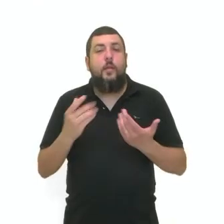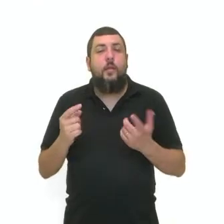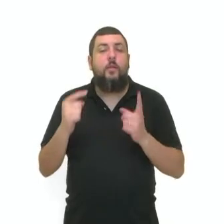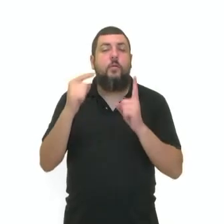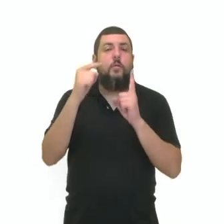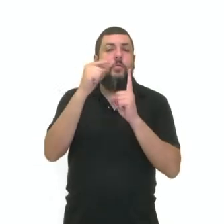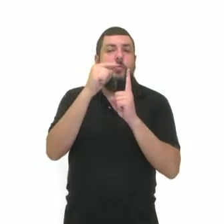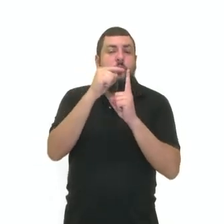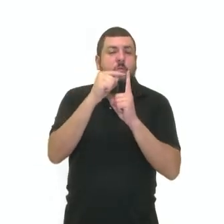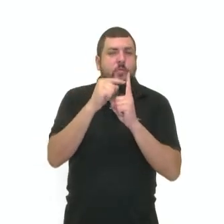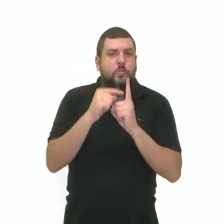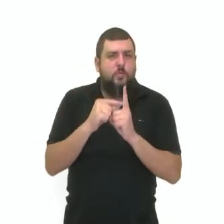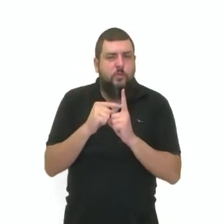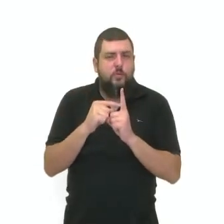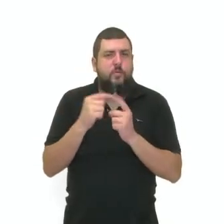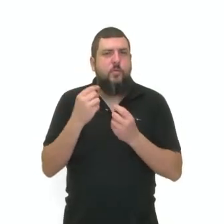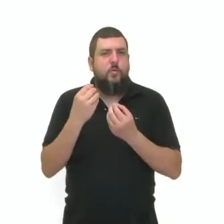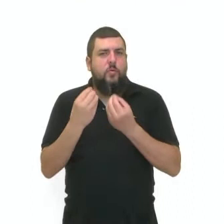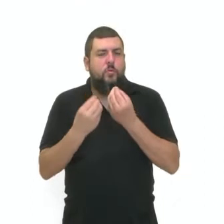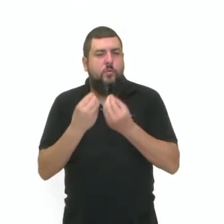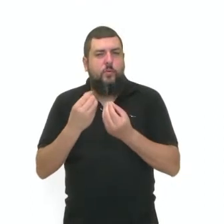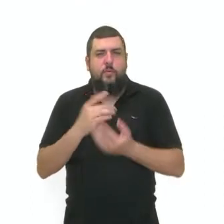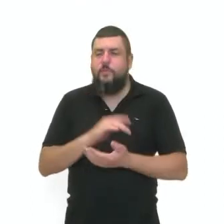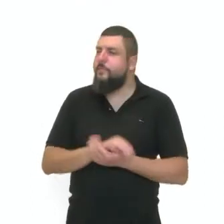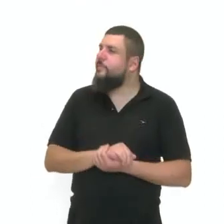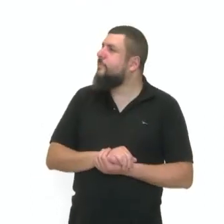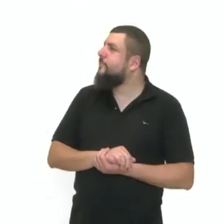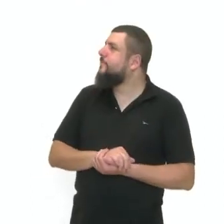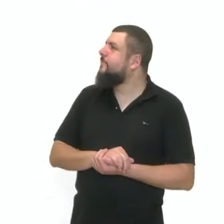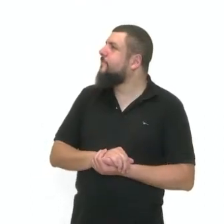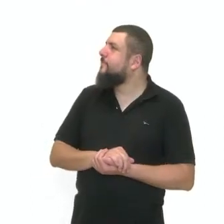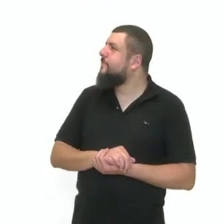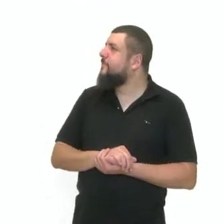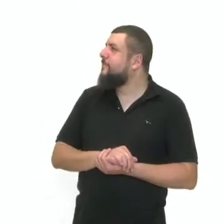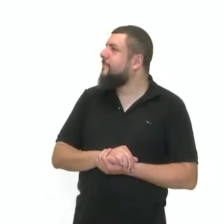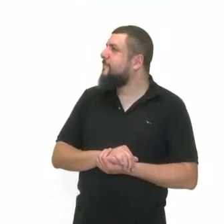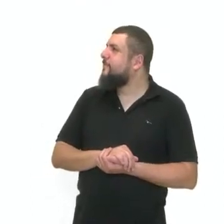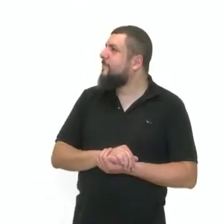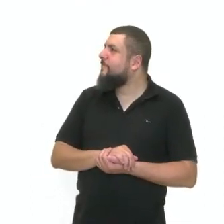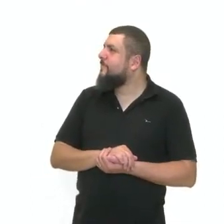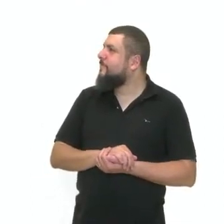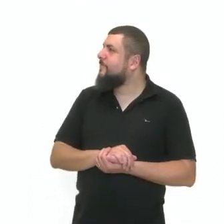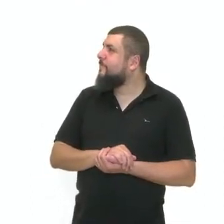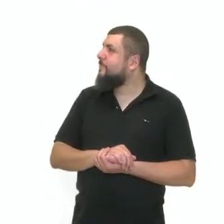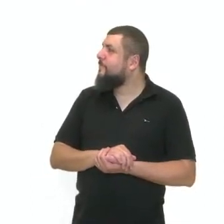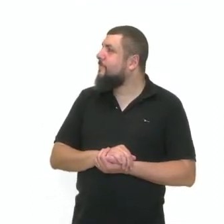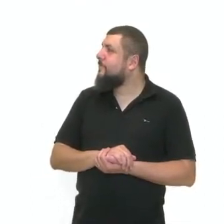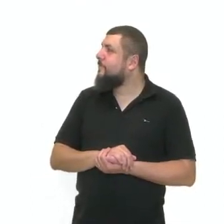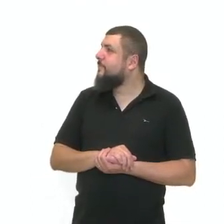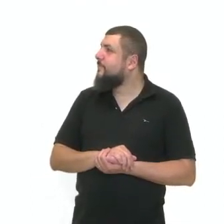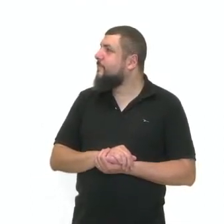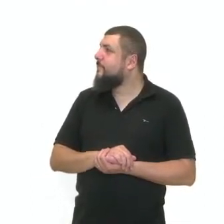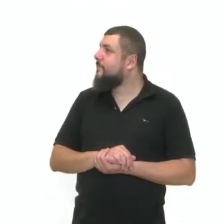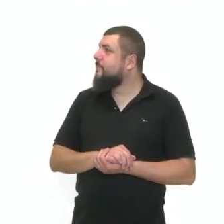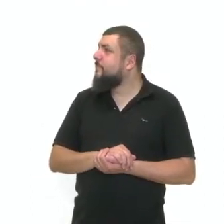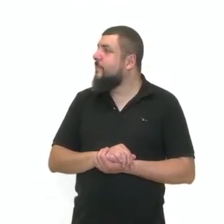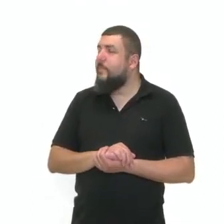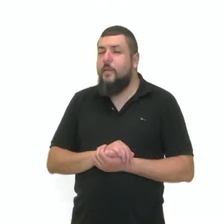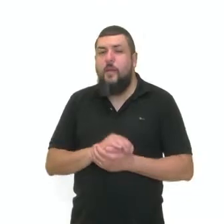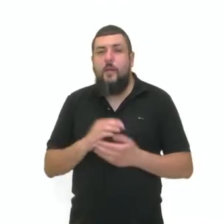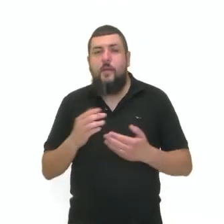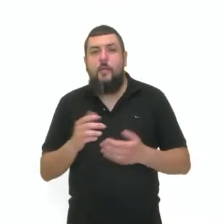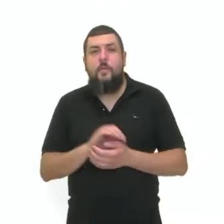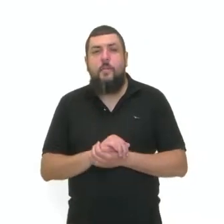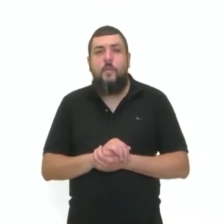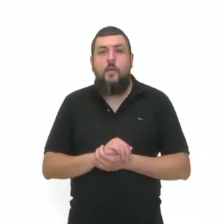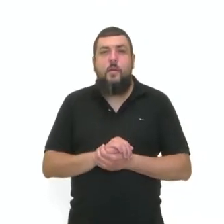e simples são o compasso binário, que tem 2 tempos. O primeiro tempo forte e o segundo tempo fraco, né? Então, o primeiro